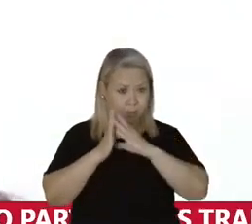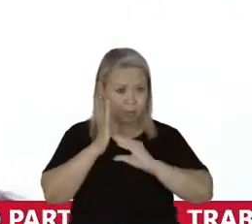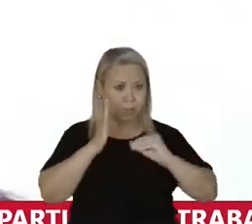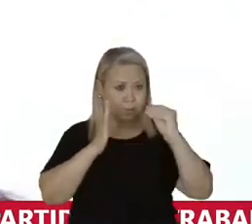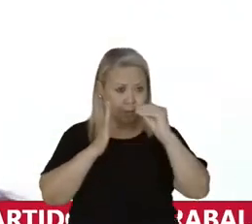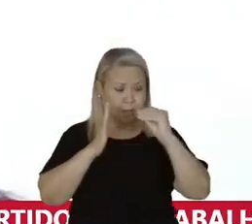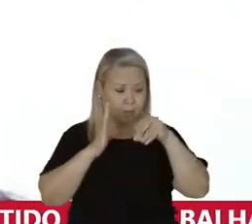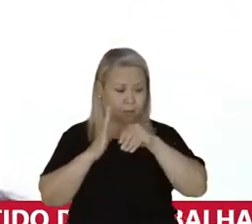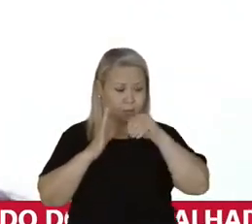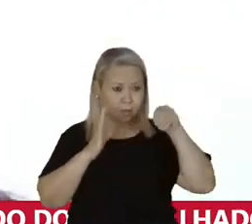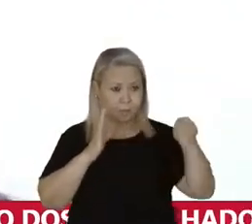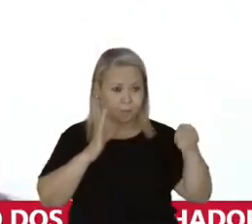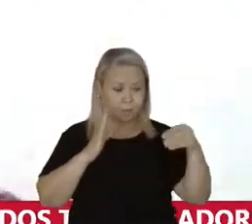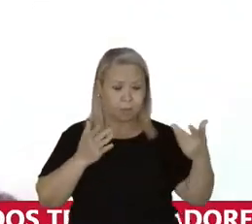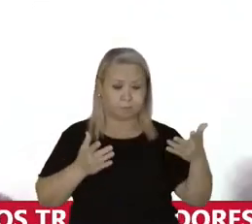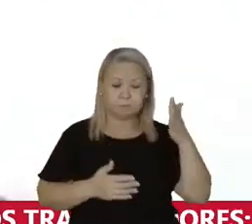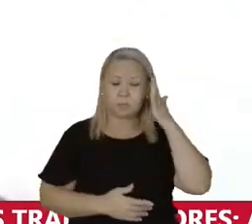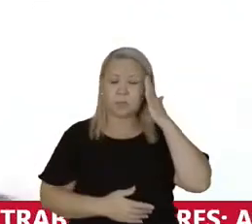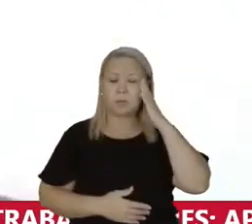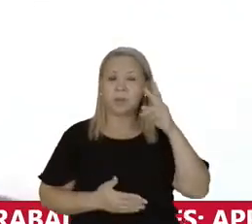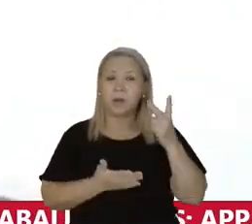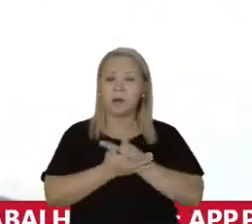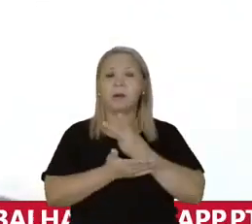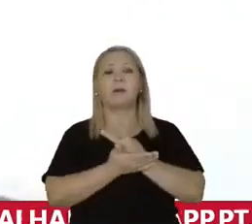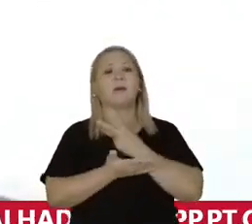padrão é considerado o